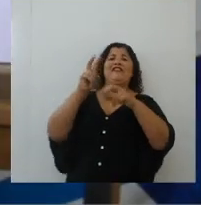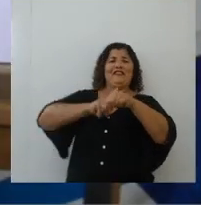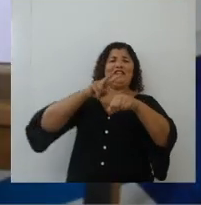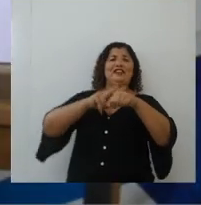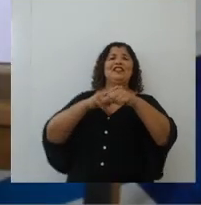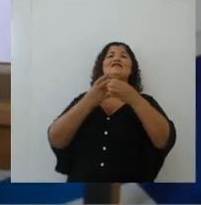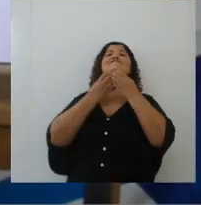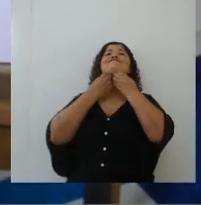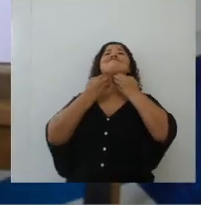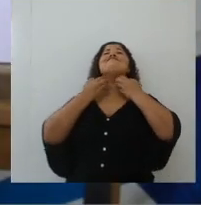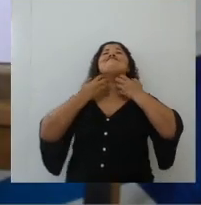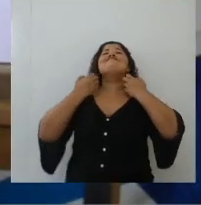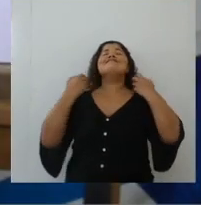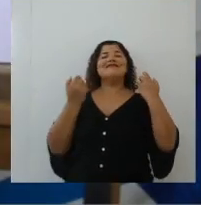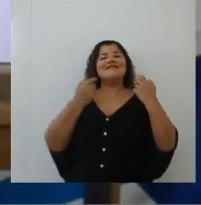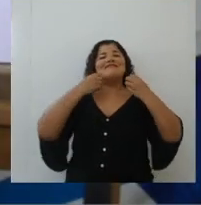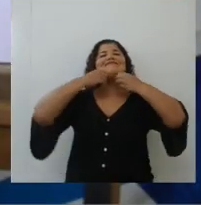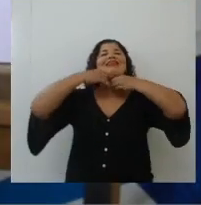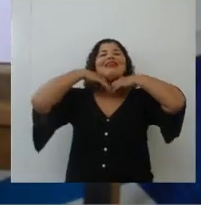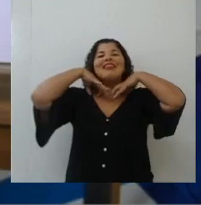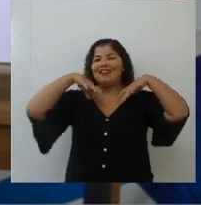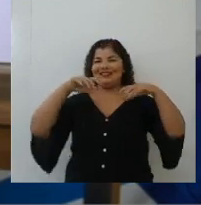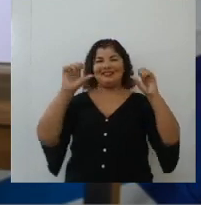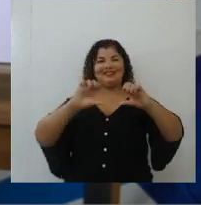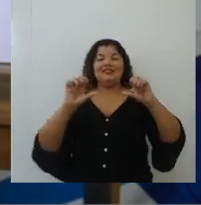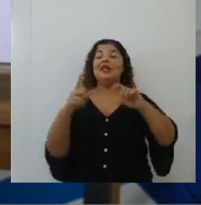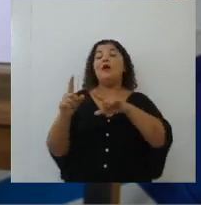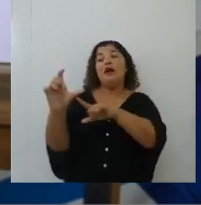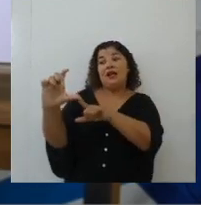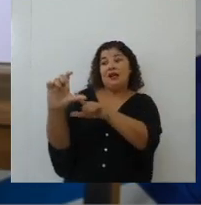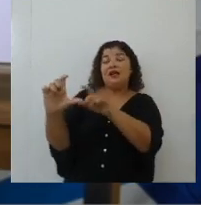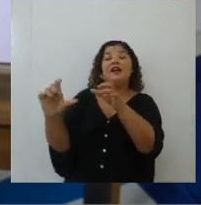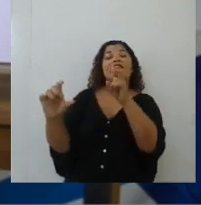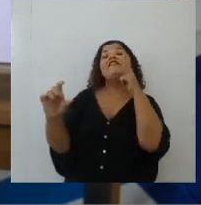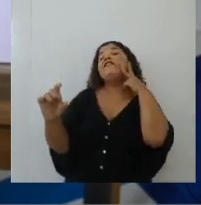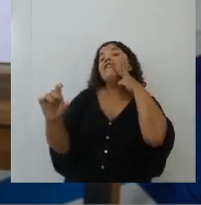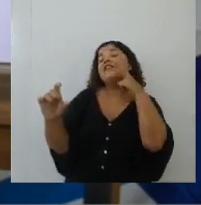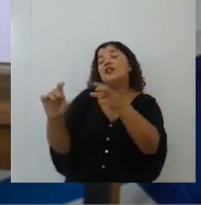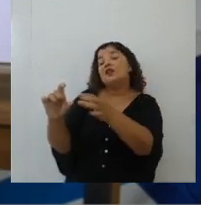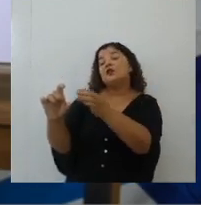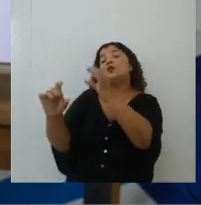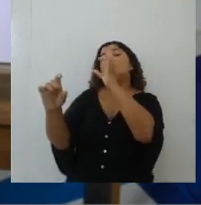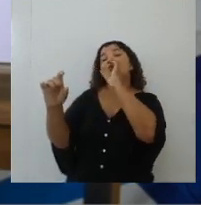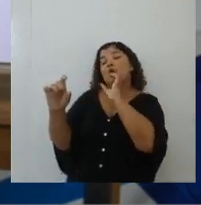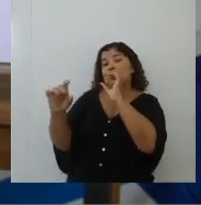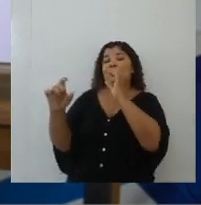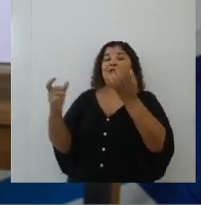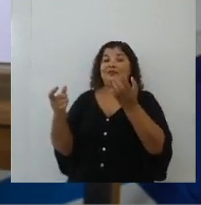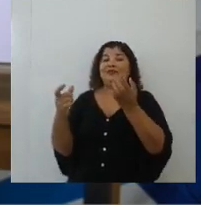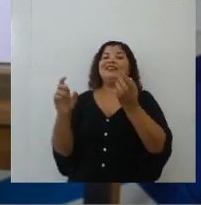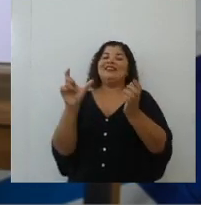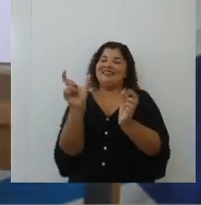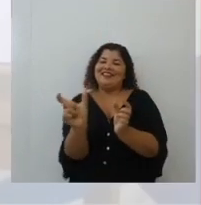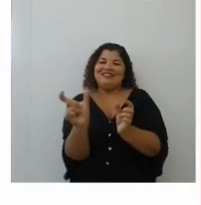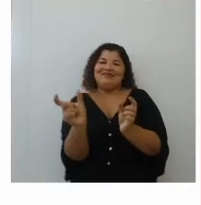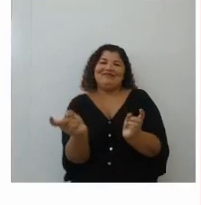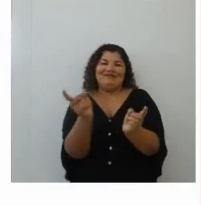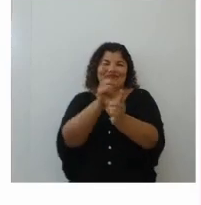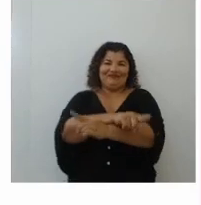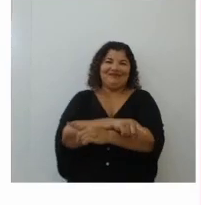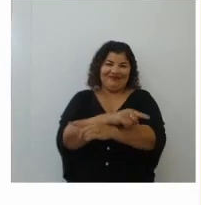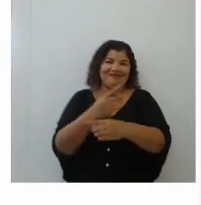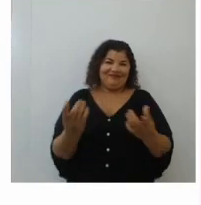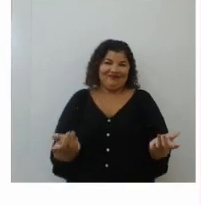ele tomou o vinho, né? Ele tomou o conteúdo daquele objeto. Ok? Ó, um instrumento